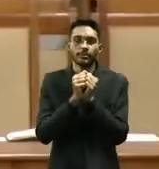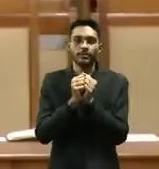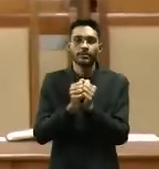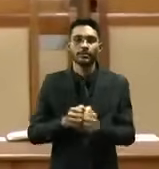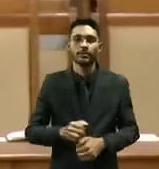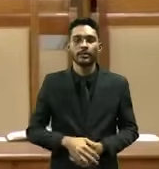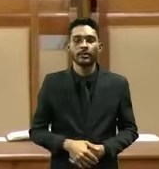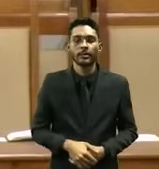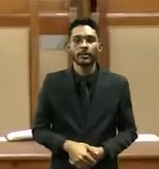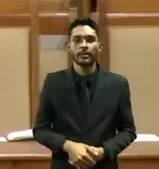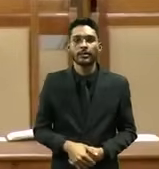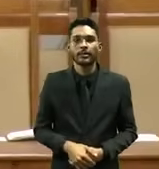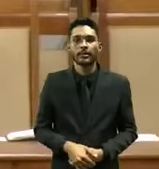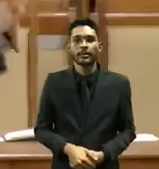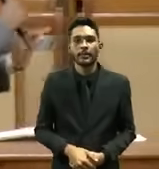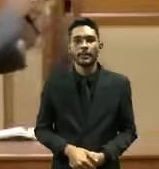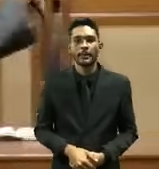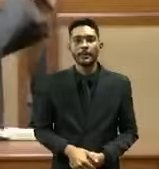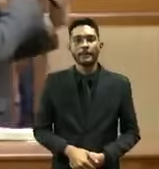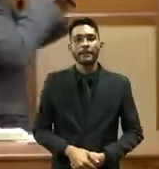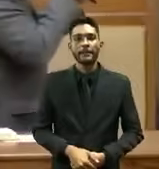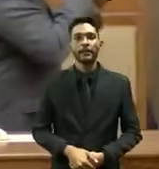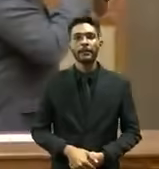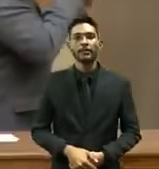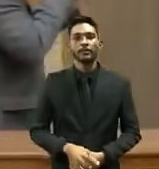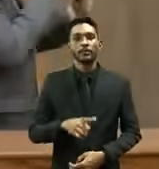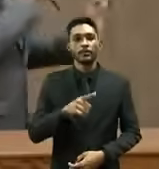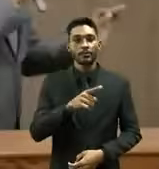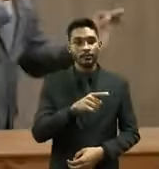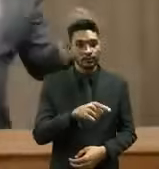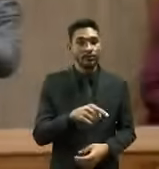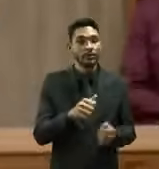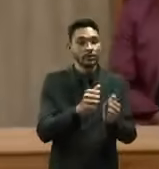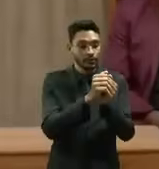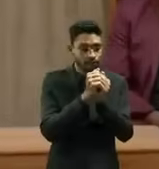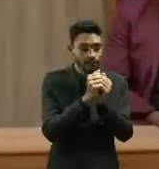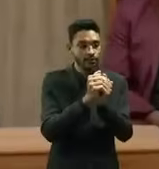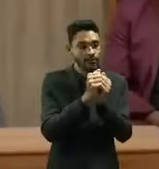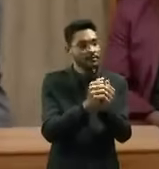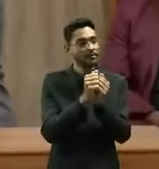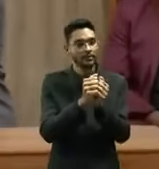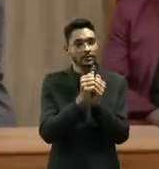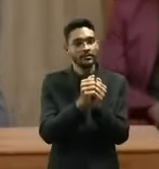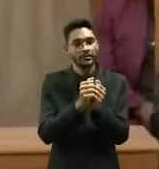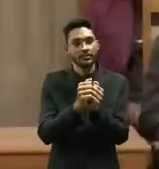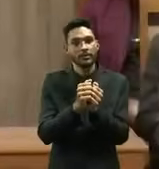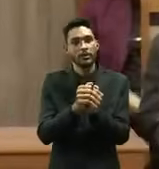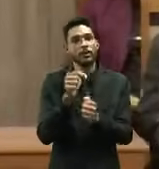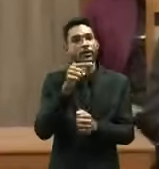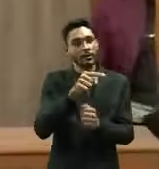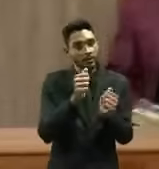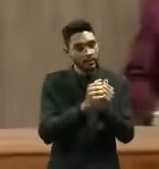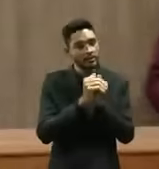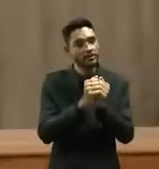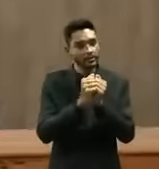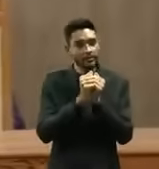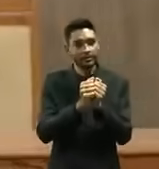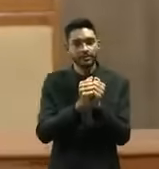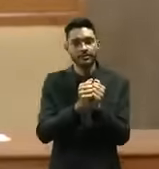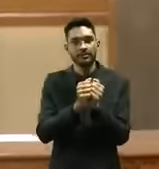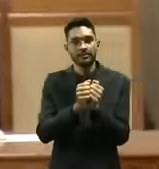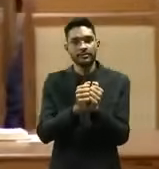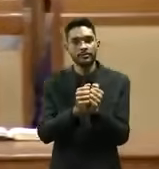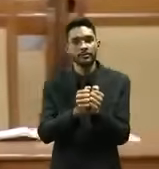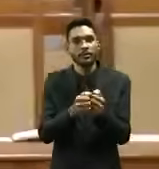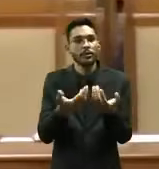que eu tu estás do mesmo lado que eu Pergunta aí para ele tu estás do mesmo lado que eu Qual